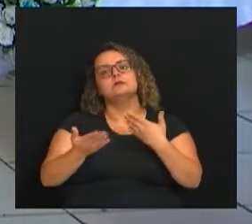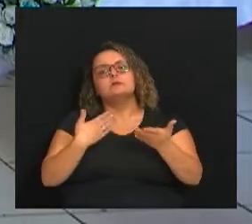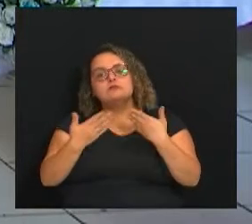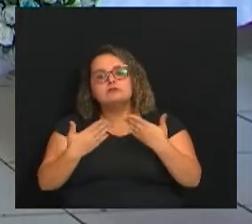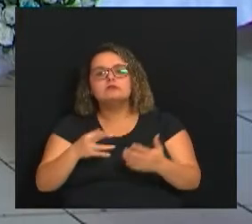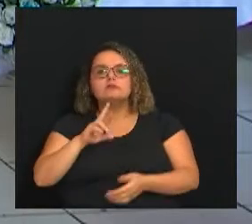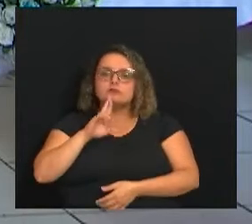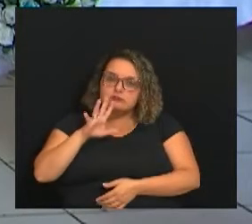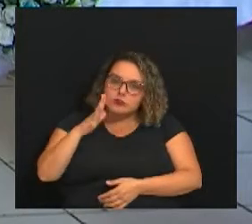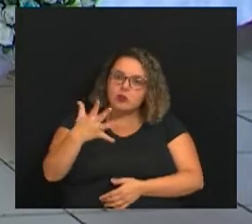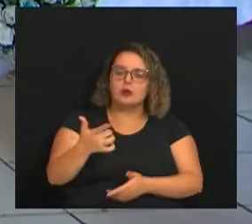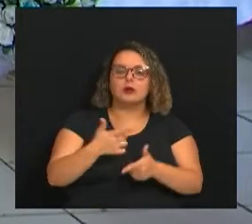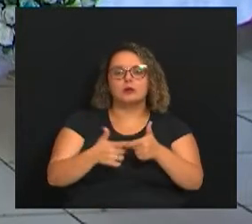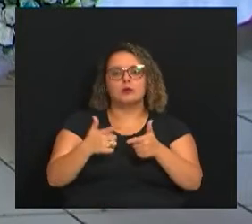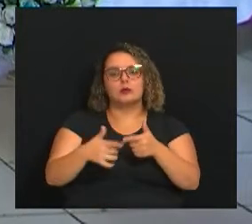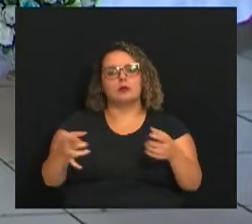solucionar